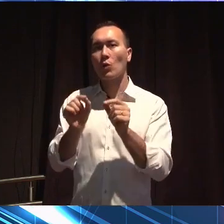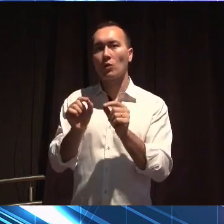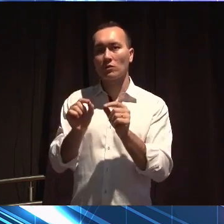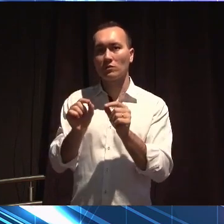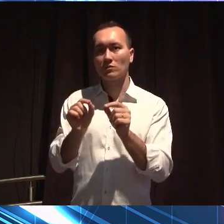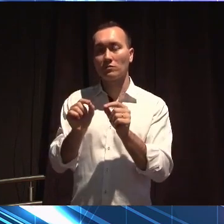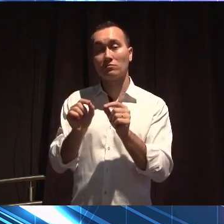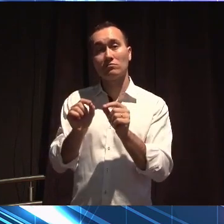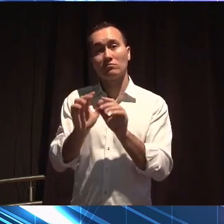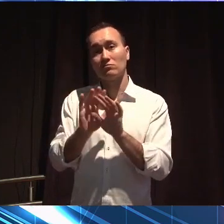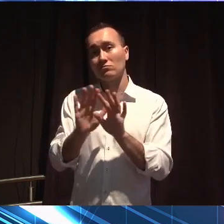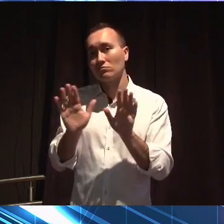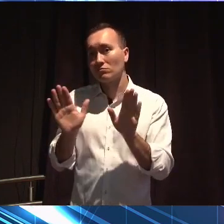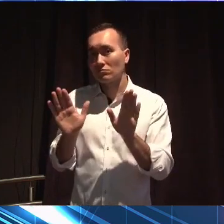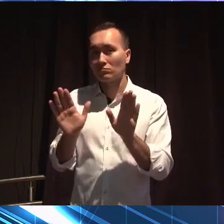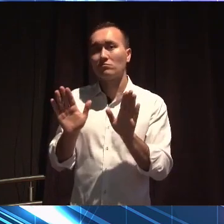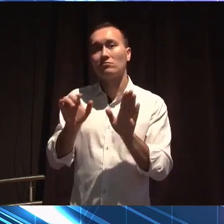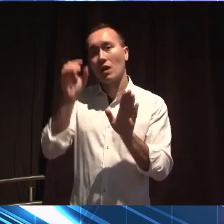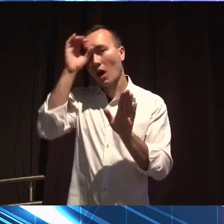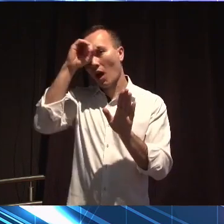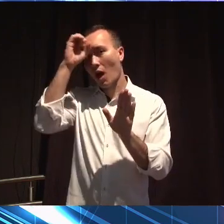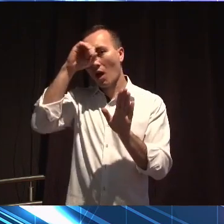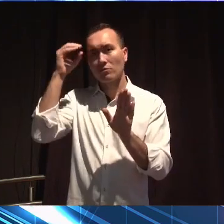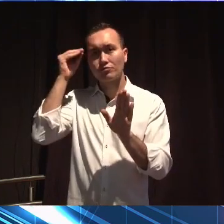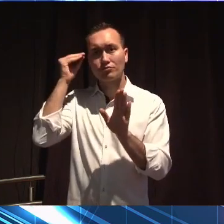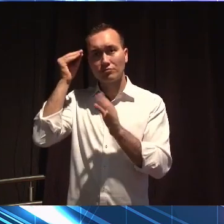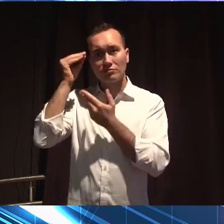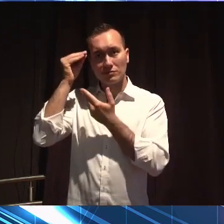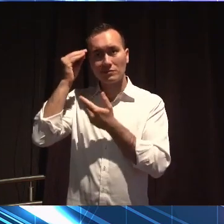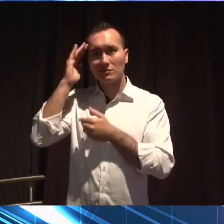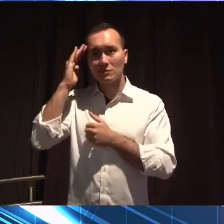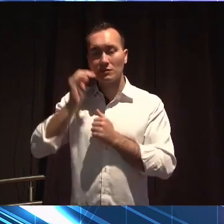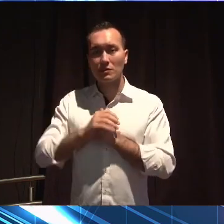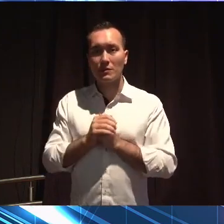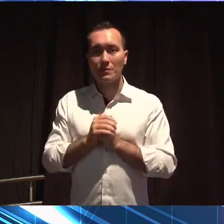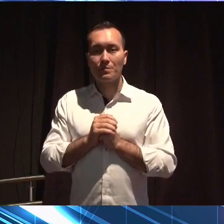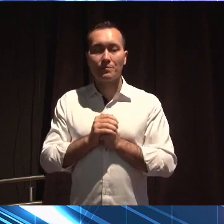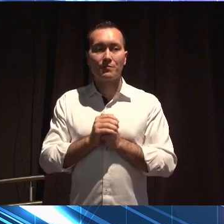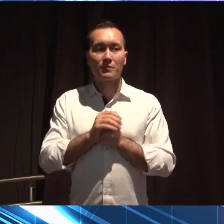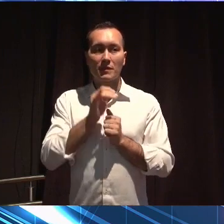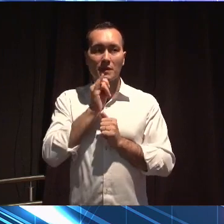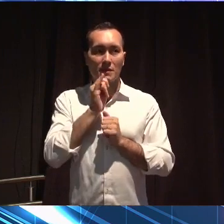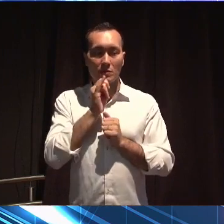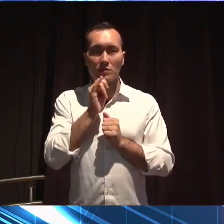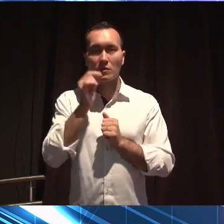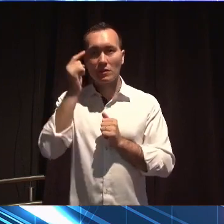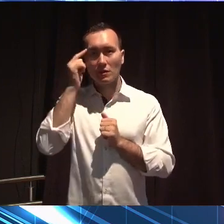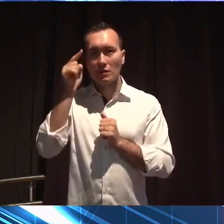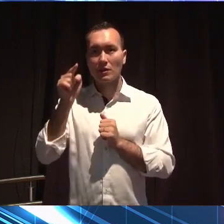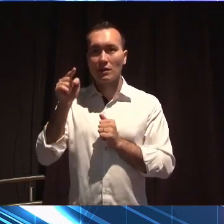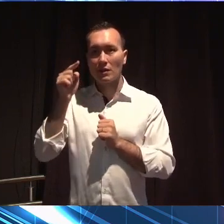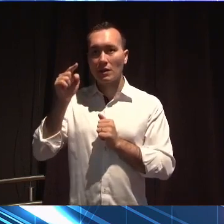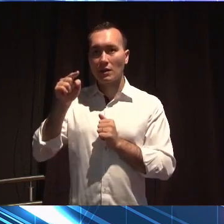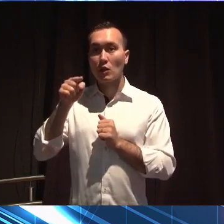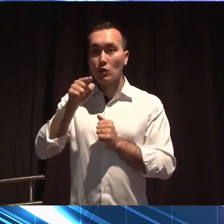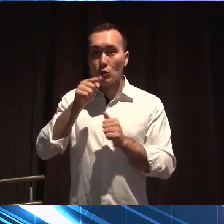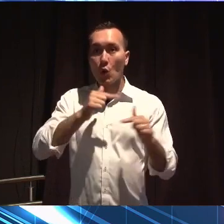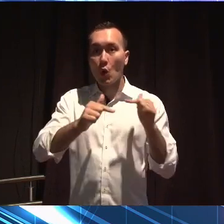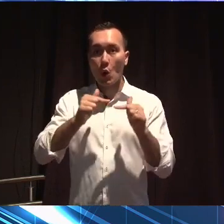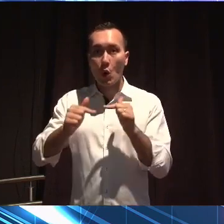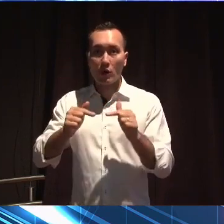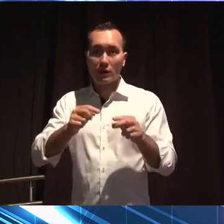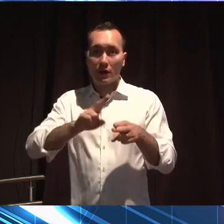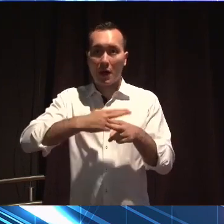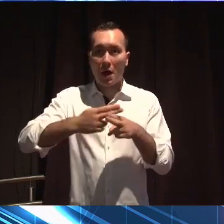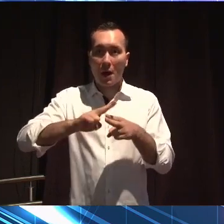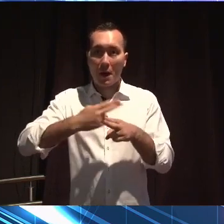sou uma indústria que fornece cutelaria, né, eu falo menos sobre a faca, eu falo mais sobre a experiência